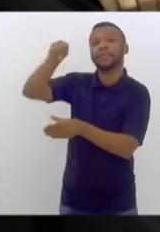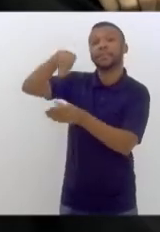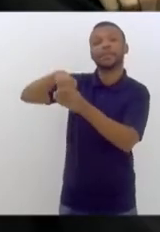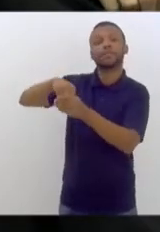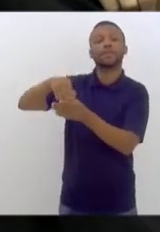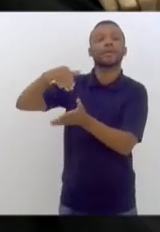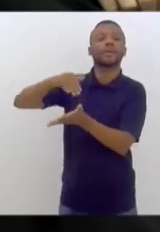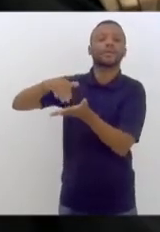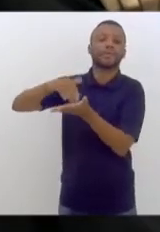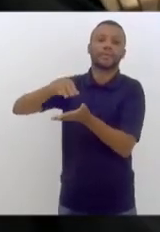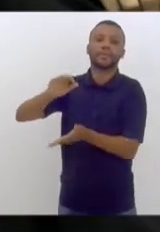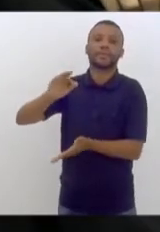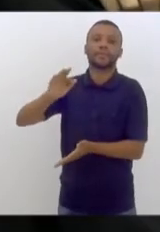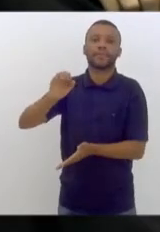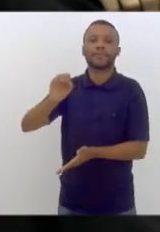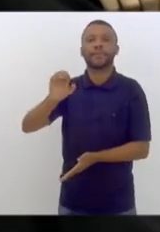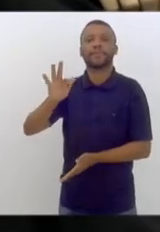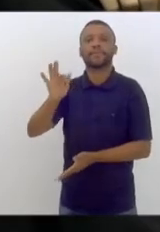Bom, o senhor